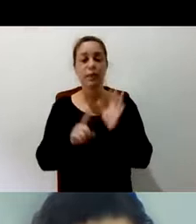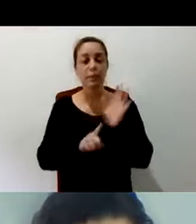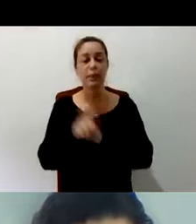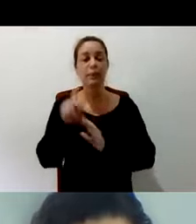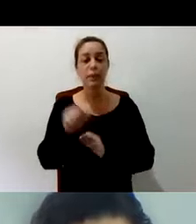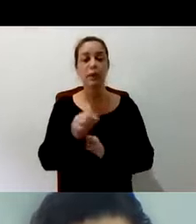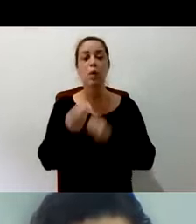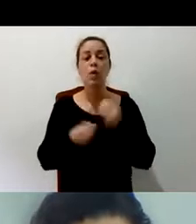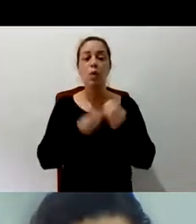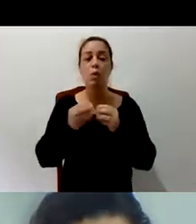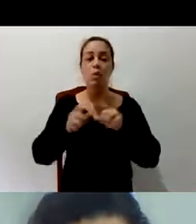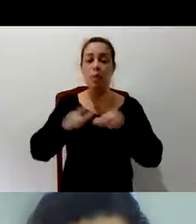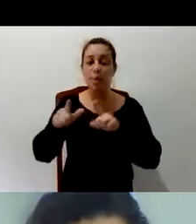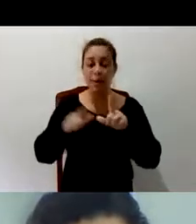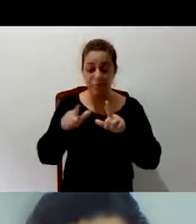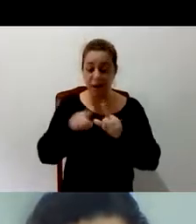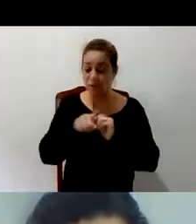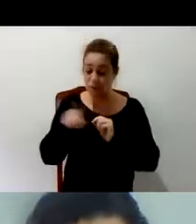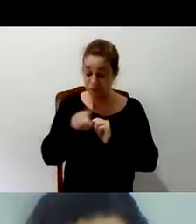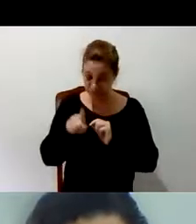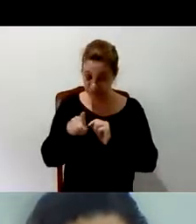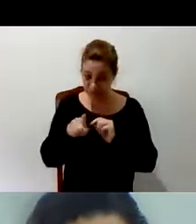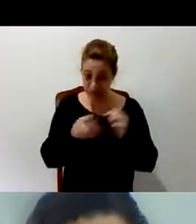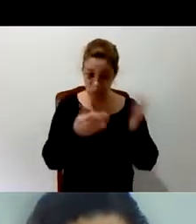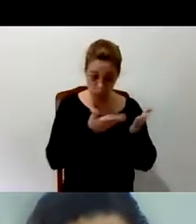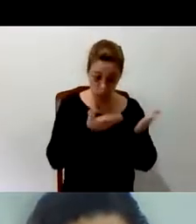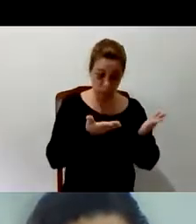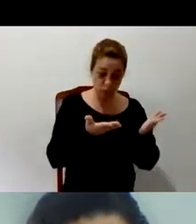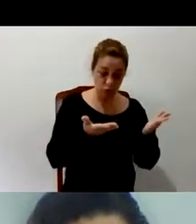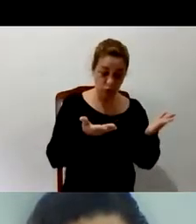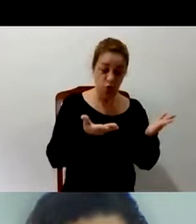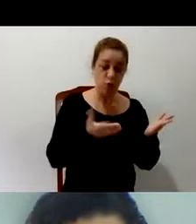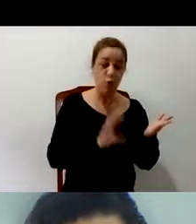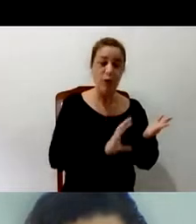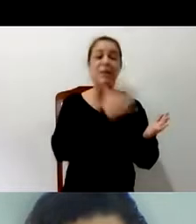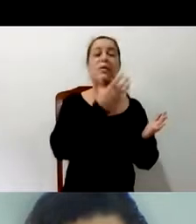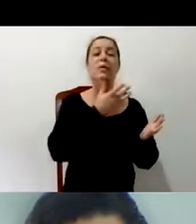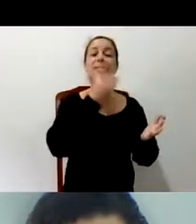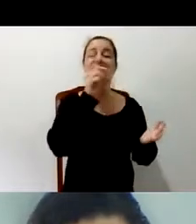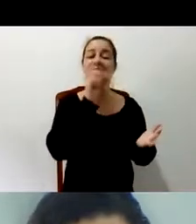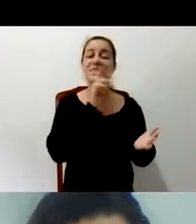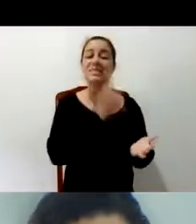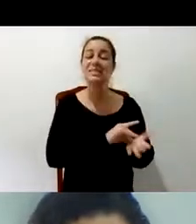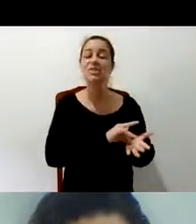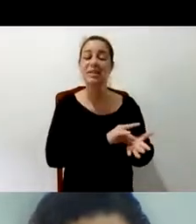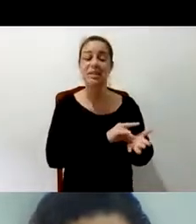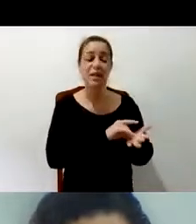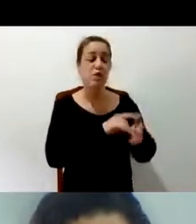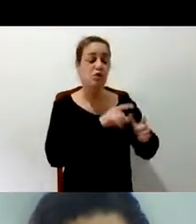vocês dialoga com essa realidade que vocês estão, né, vivenciando no local de trabalho de